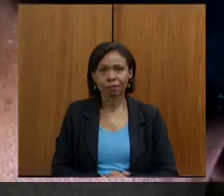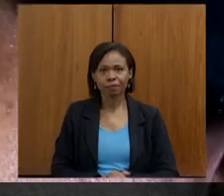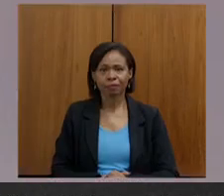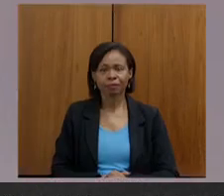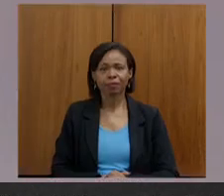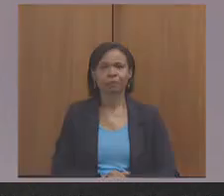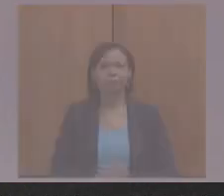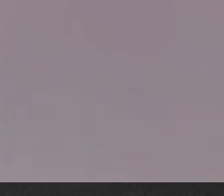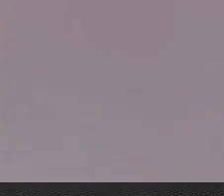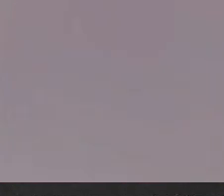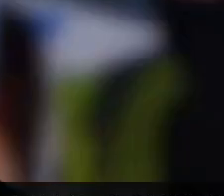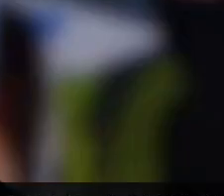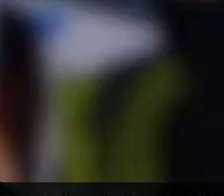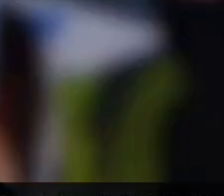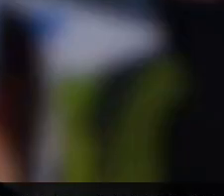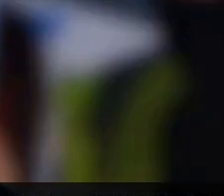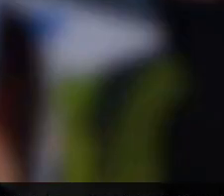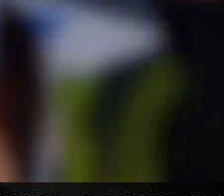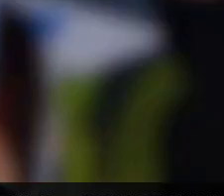e